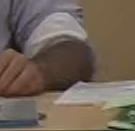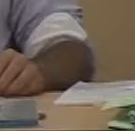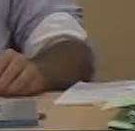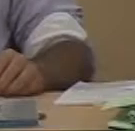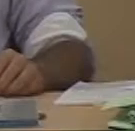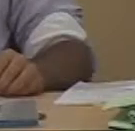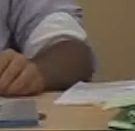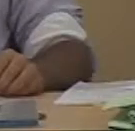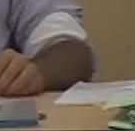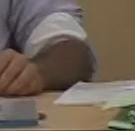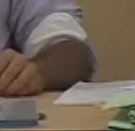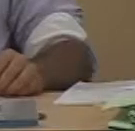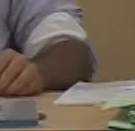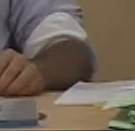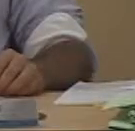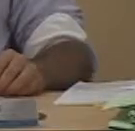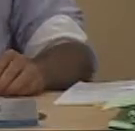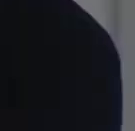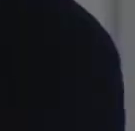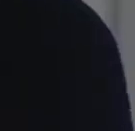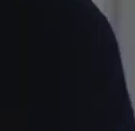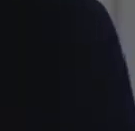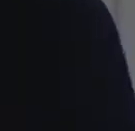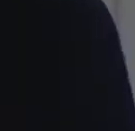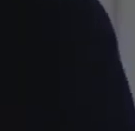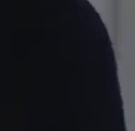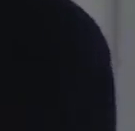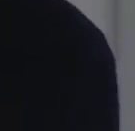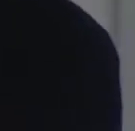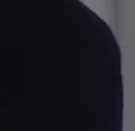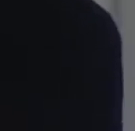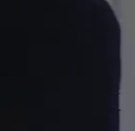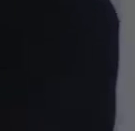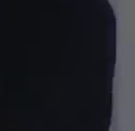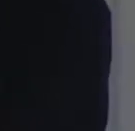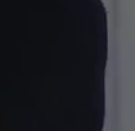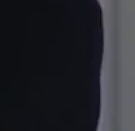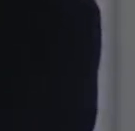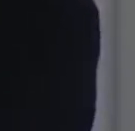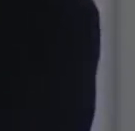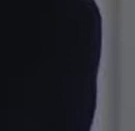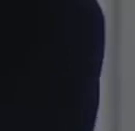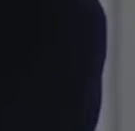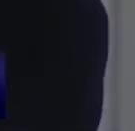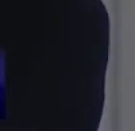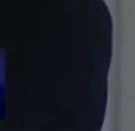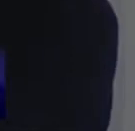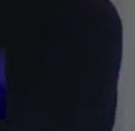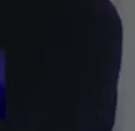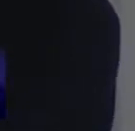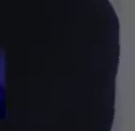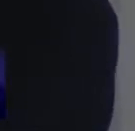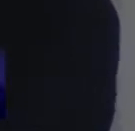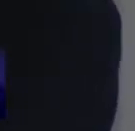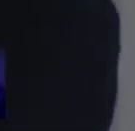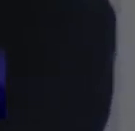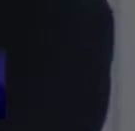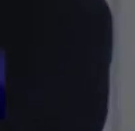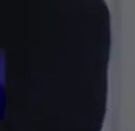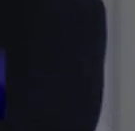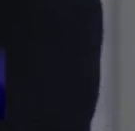Senhor presidente, vereadores, público presente. Senhor presidente, a gente tem achado algumas dificuldades, até a gente conversou com a